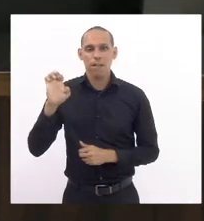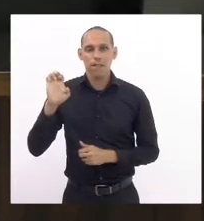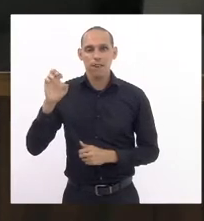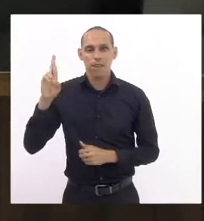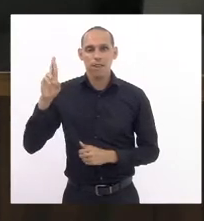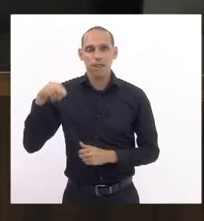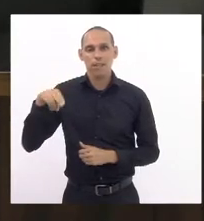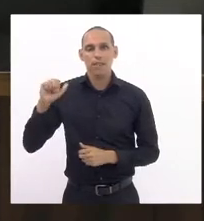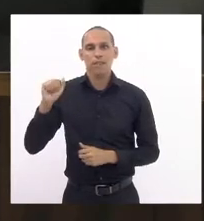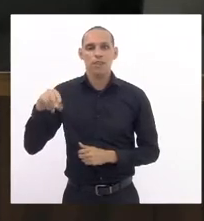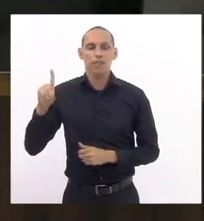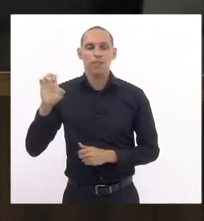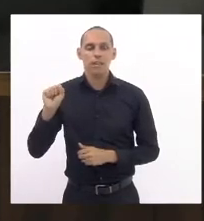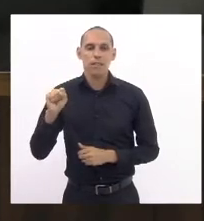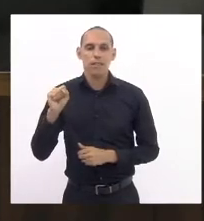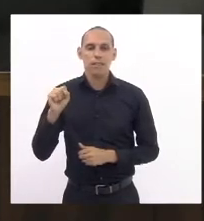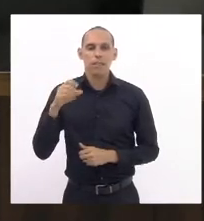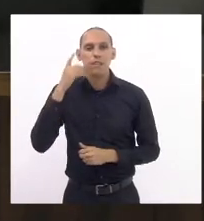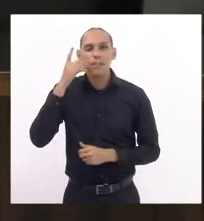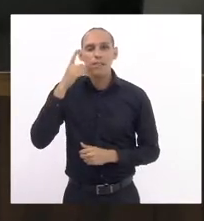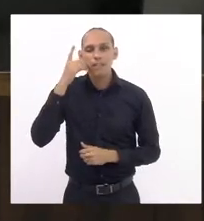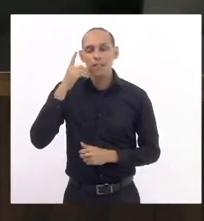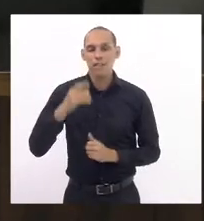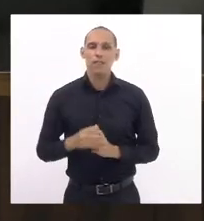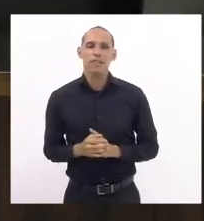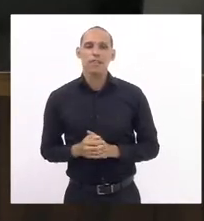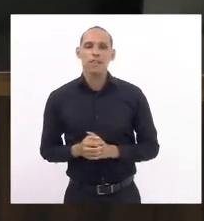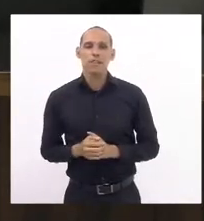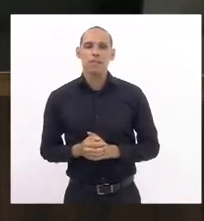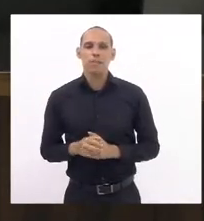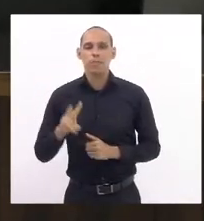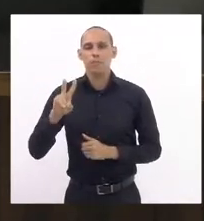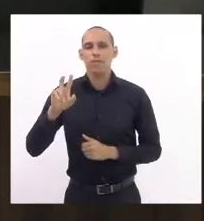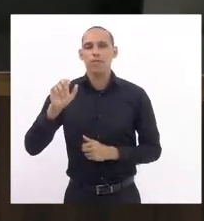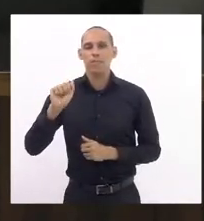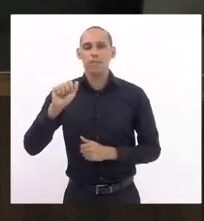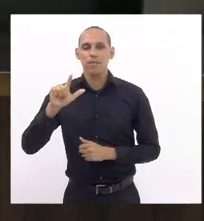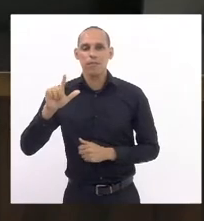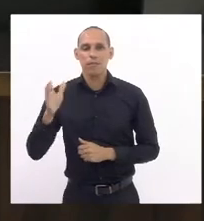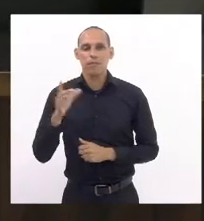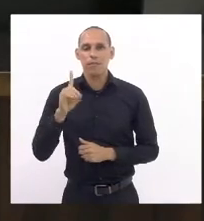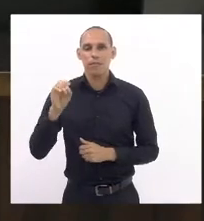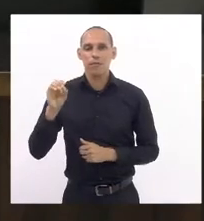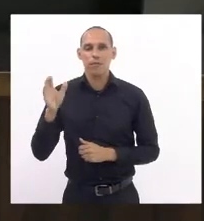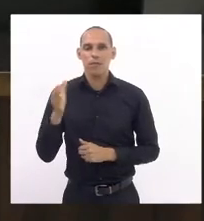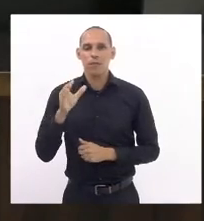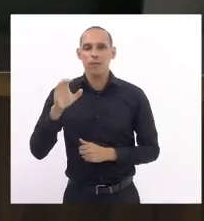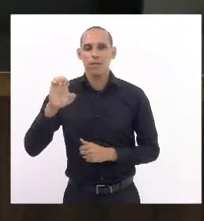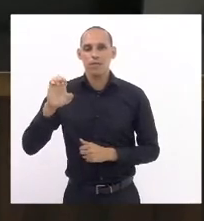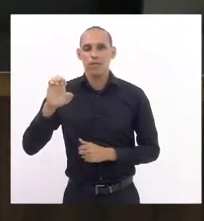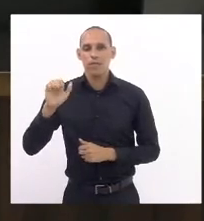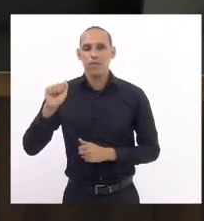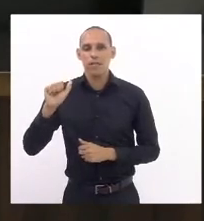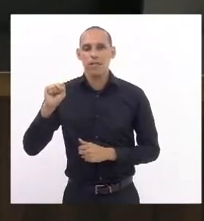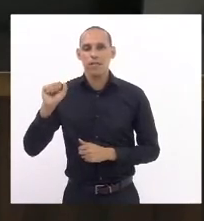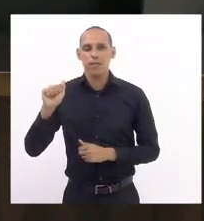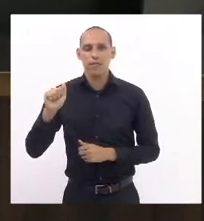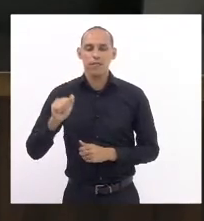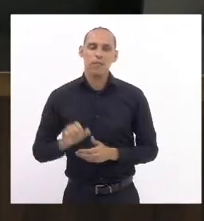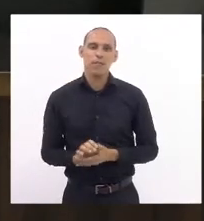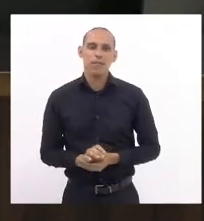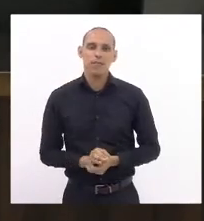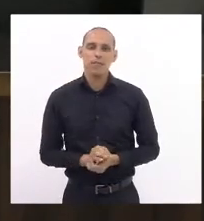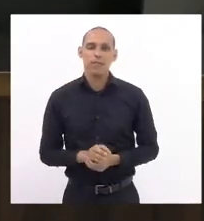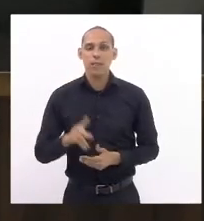Sérgio Fernandes, deputado Valdo Ceasa, deputado Valdo Ceasa, a presidência